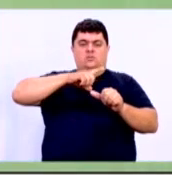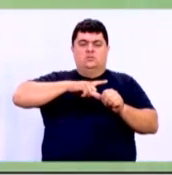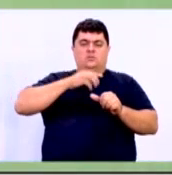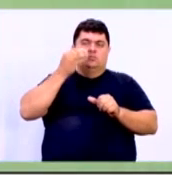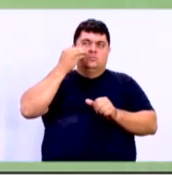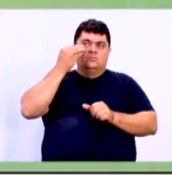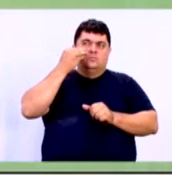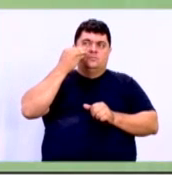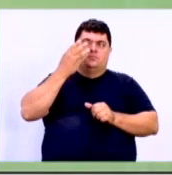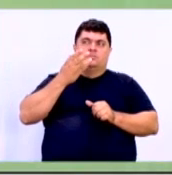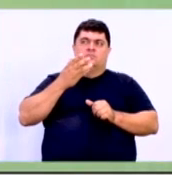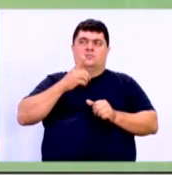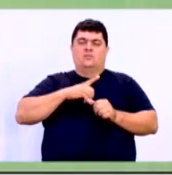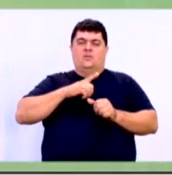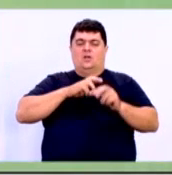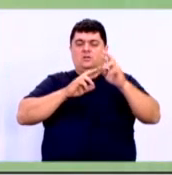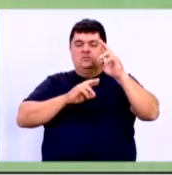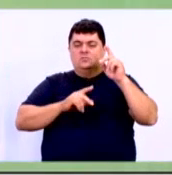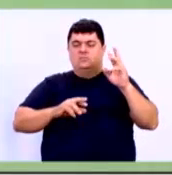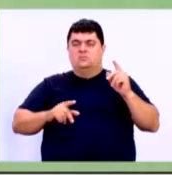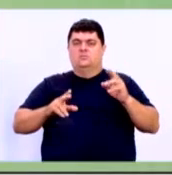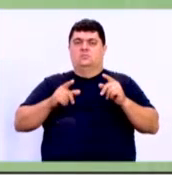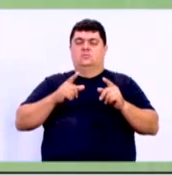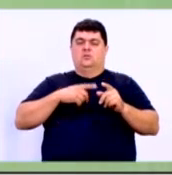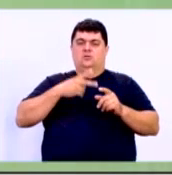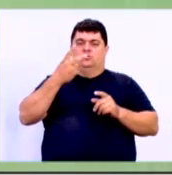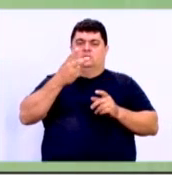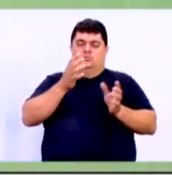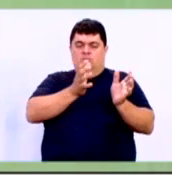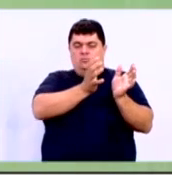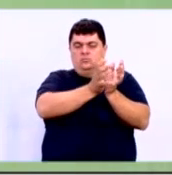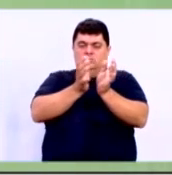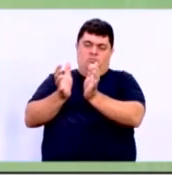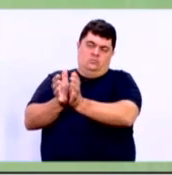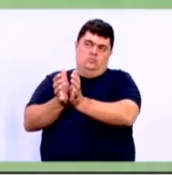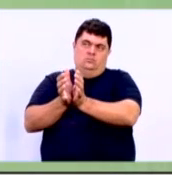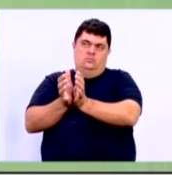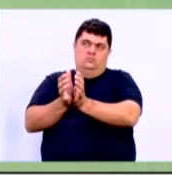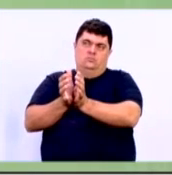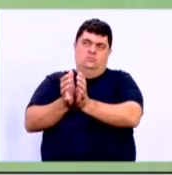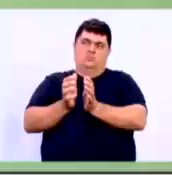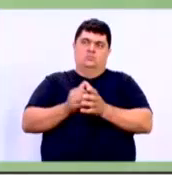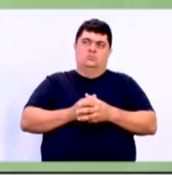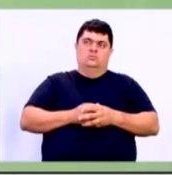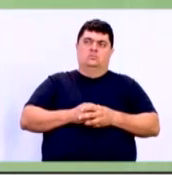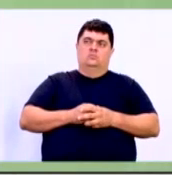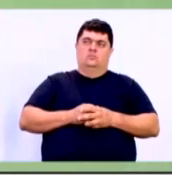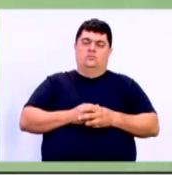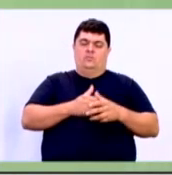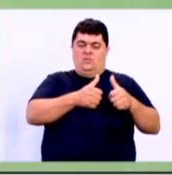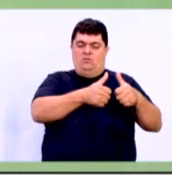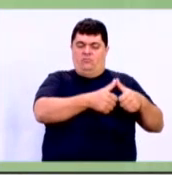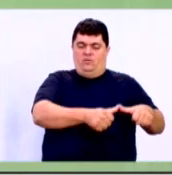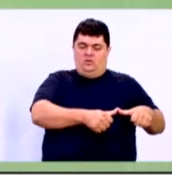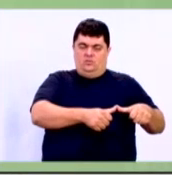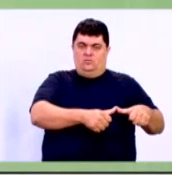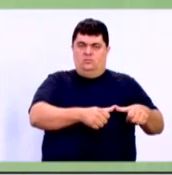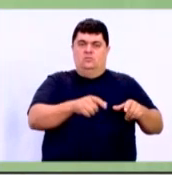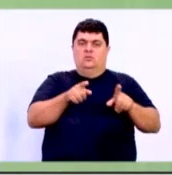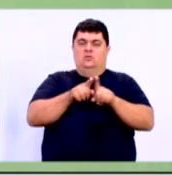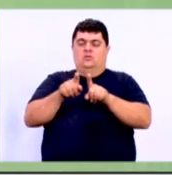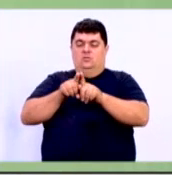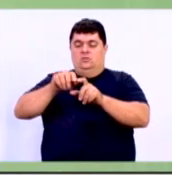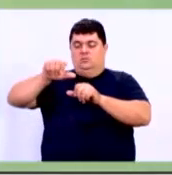produção são separados em dois grupos. Quem são esses dois grupos? Os custos fixos e